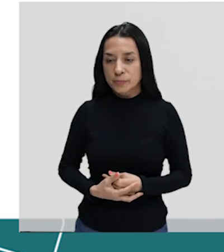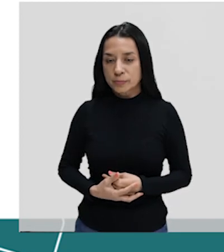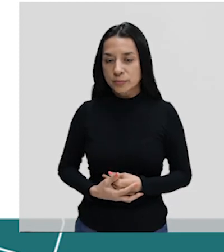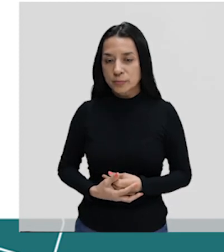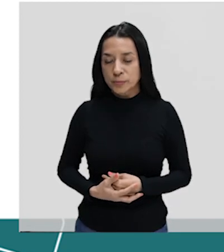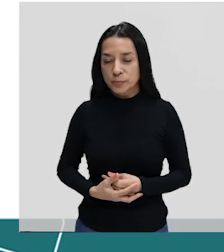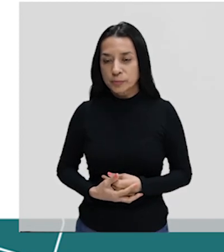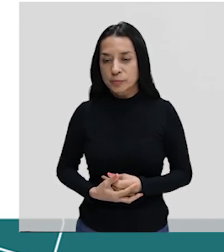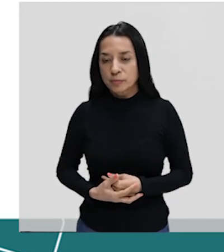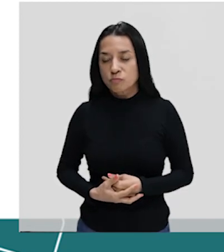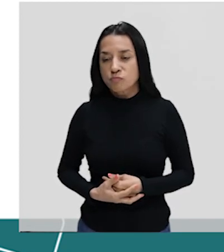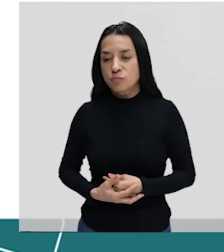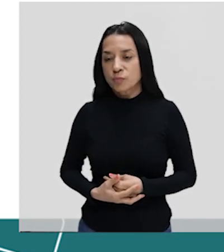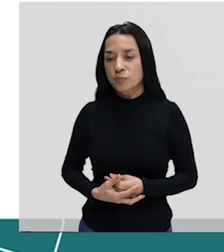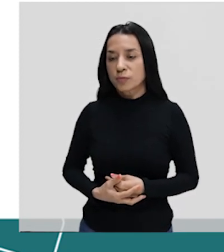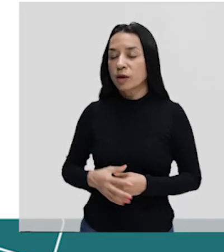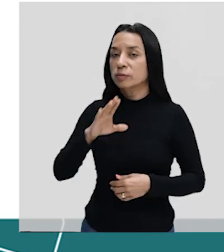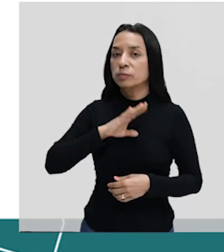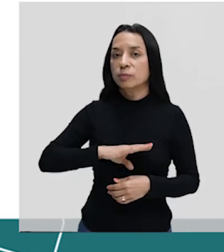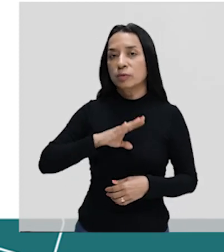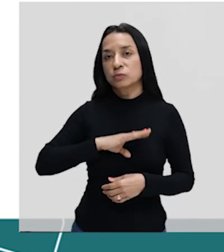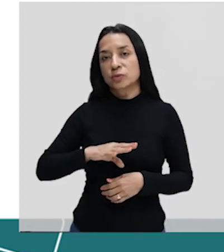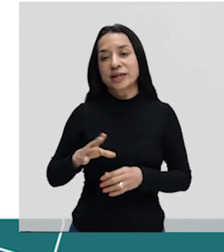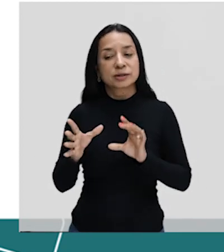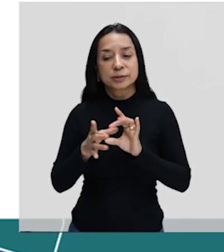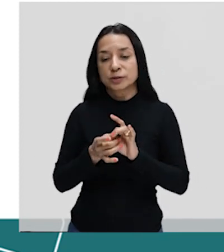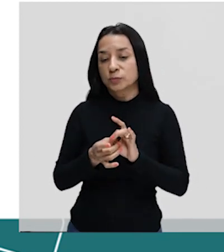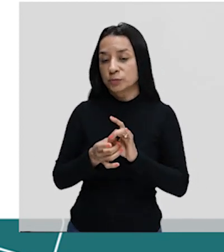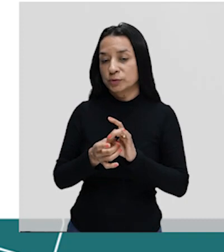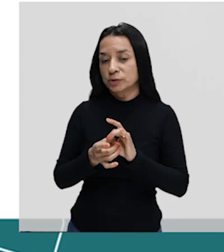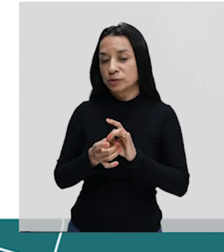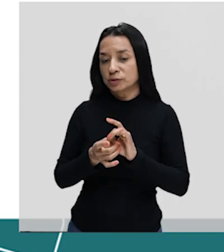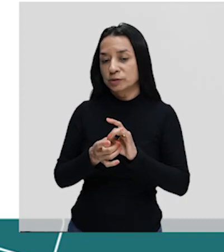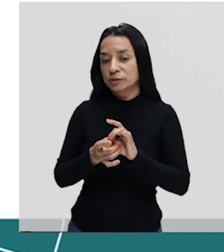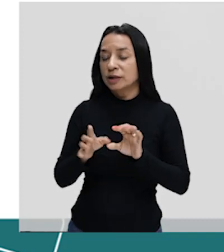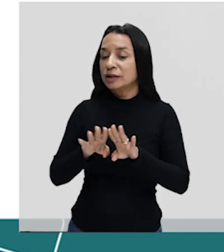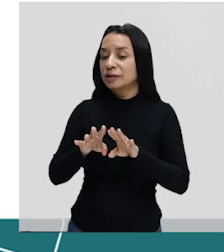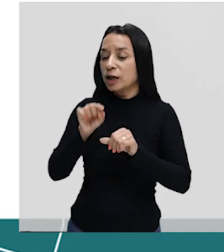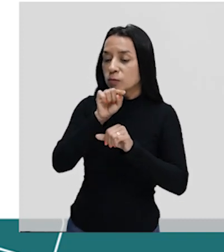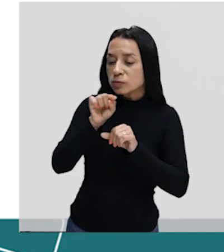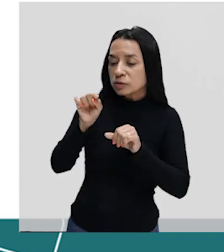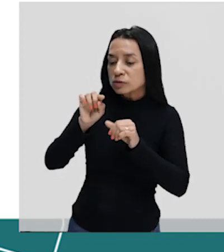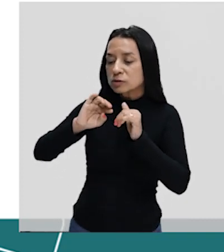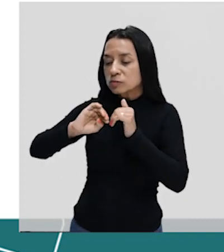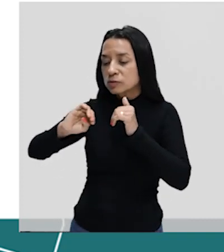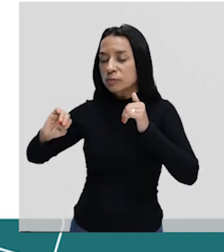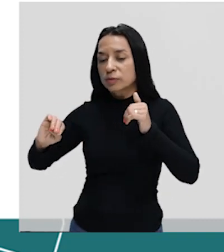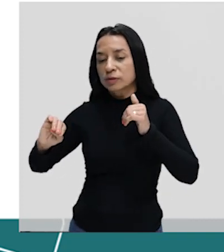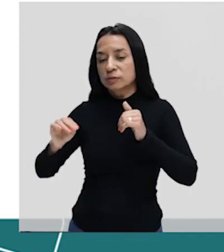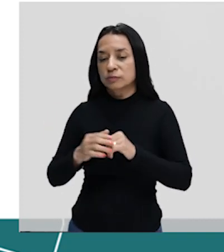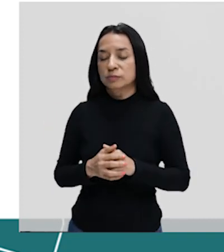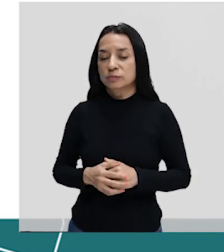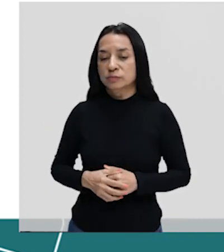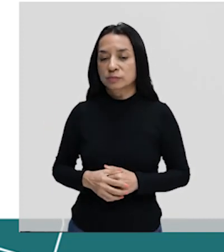única palavra, que em português eles não se unem, tem lá um hífenzinho separando. Então,